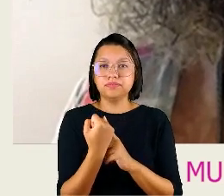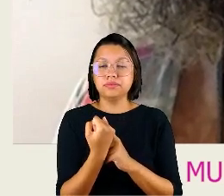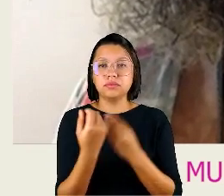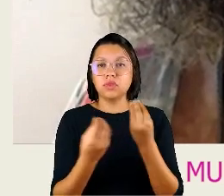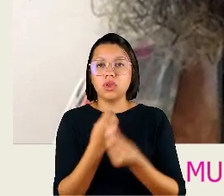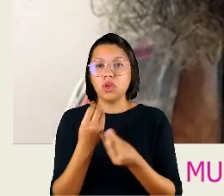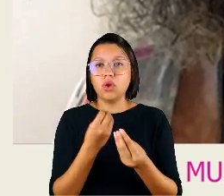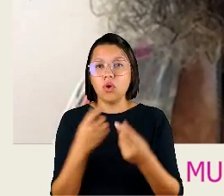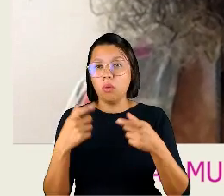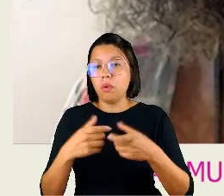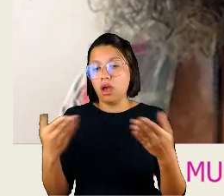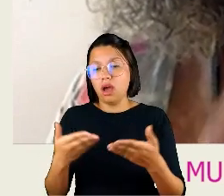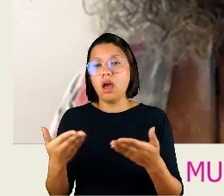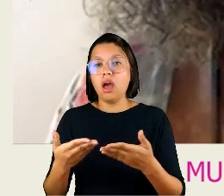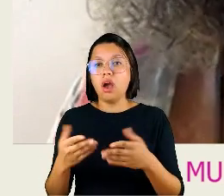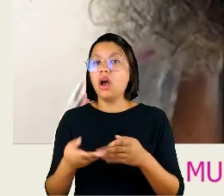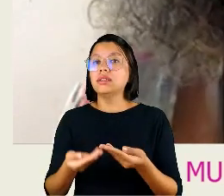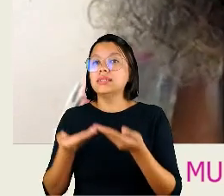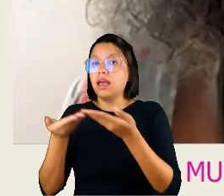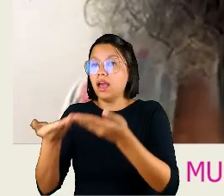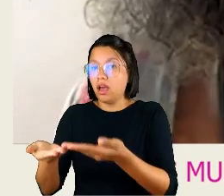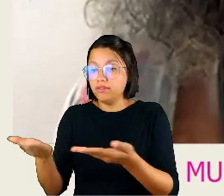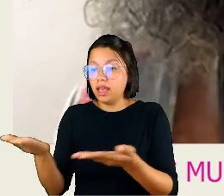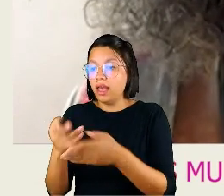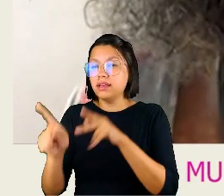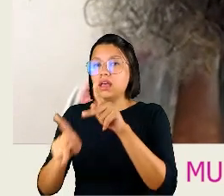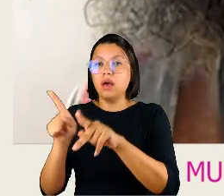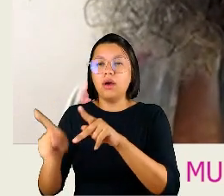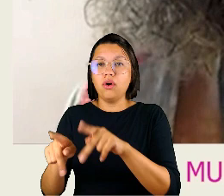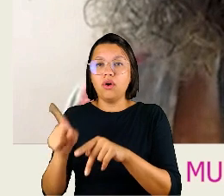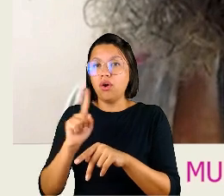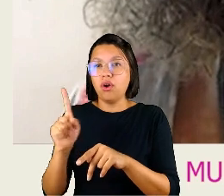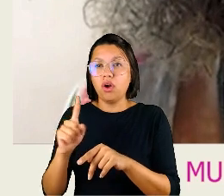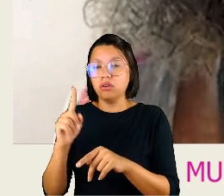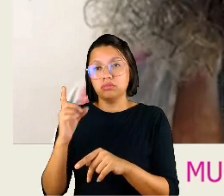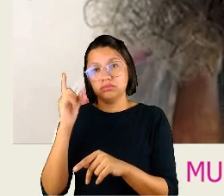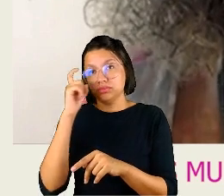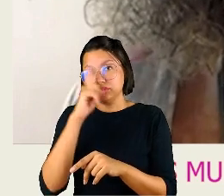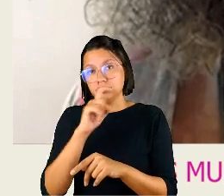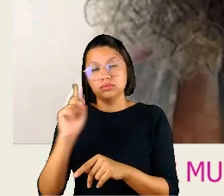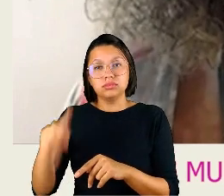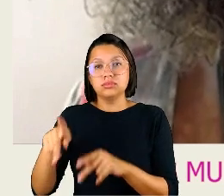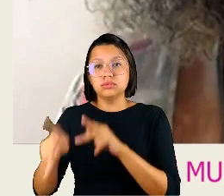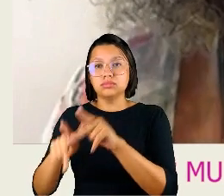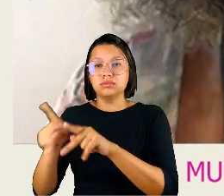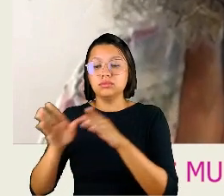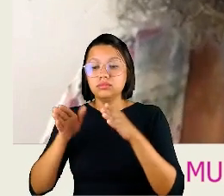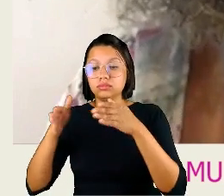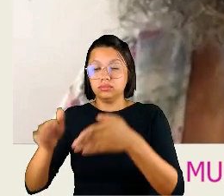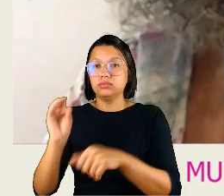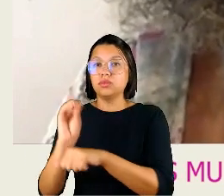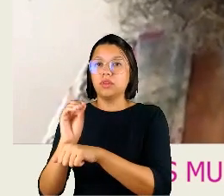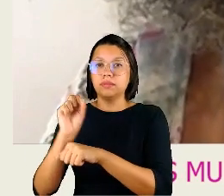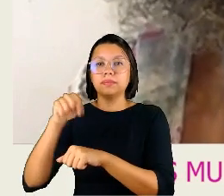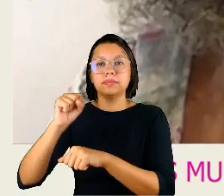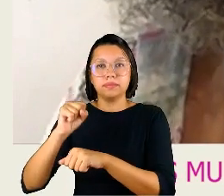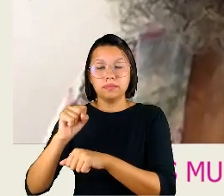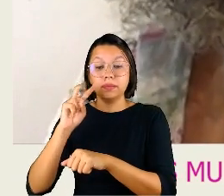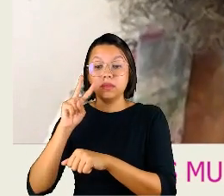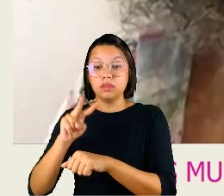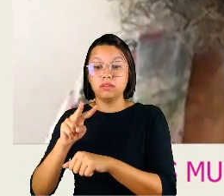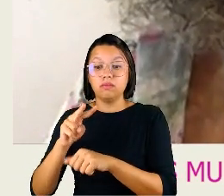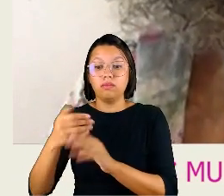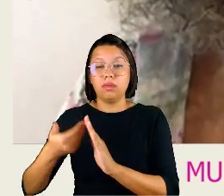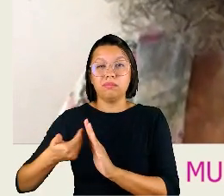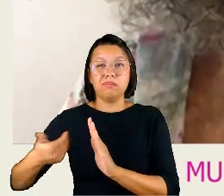Precisa servir a uma população, não raro, que é uma população que se dedica, sim, ao cuidado, que se vê marginalizada,